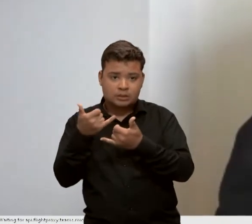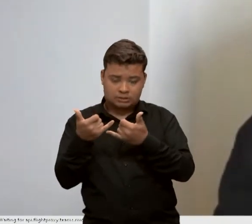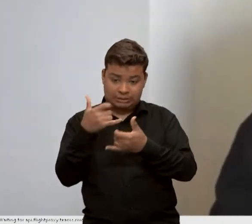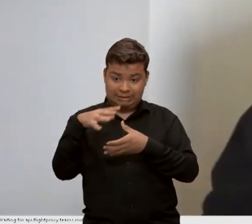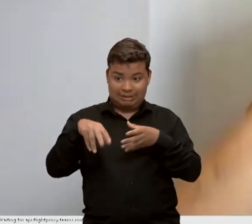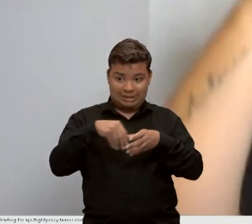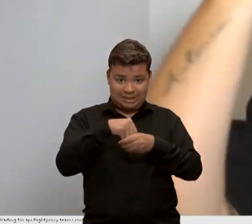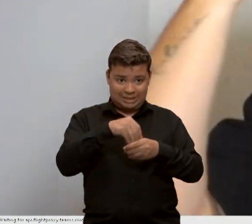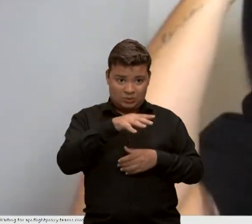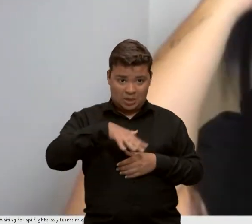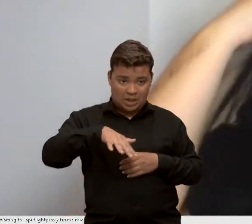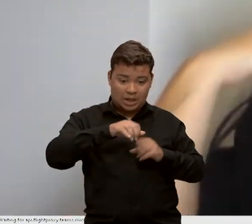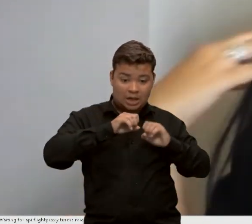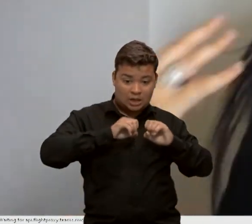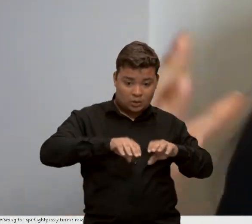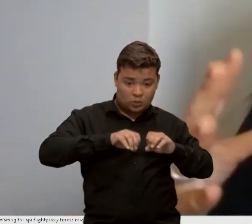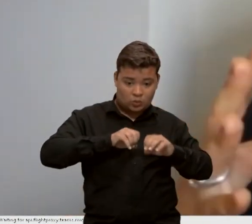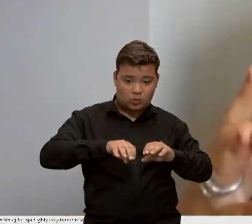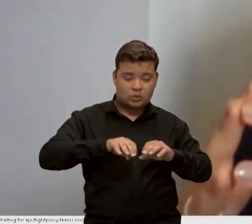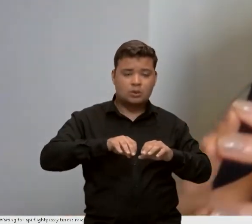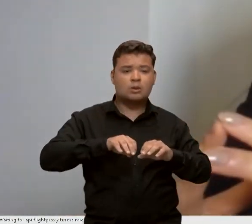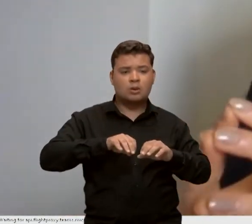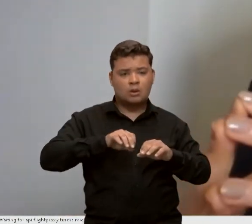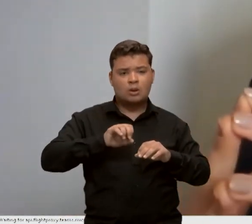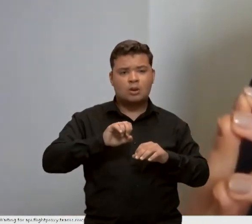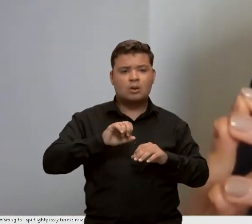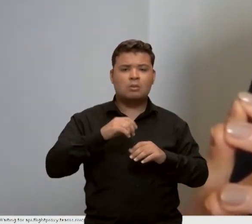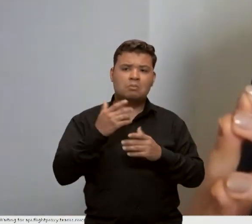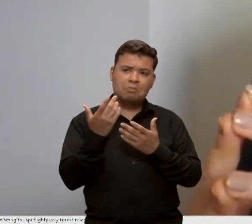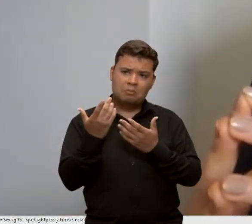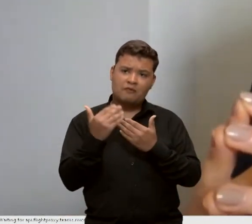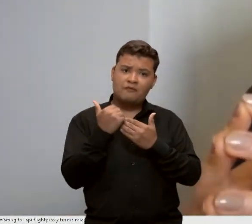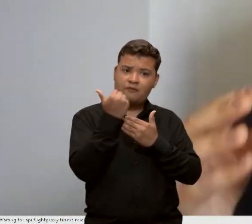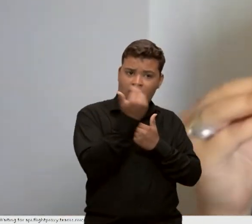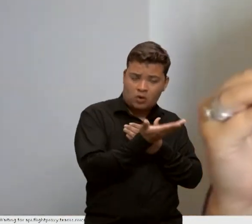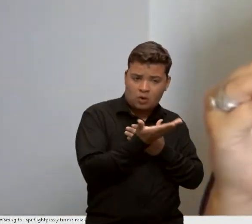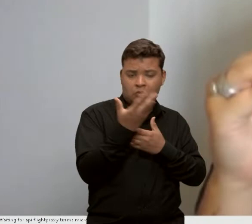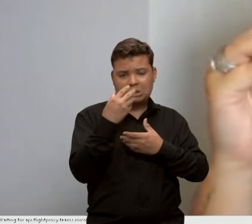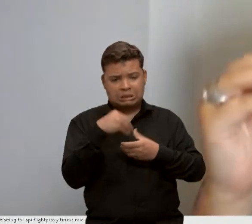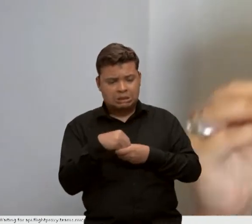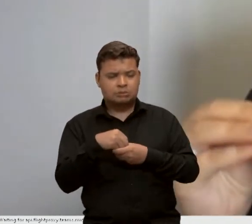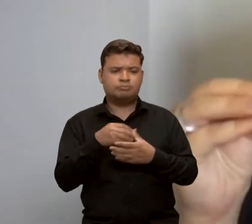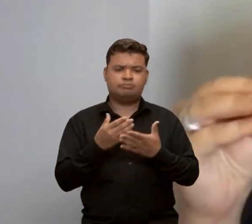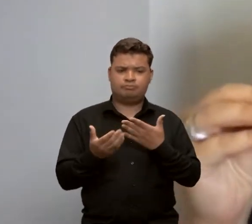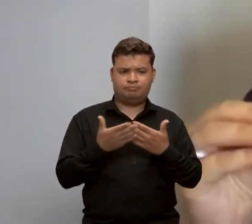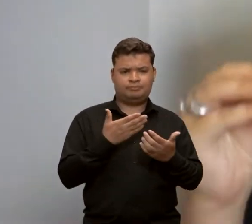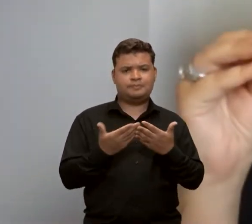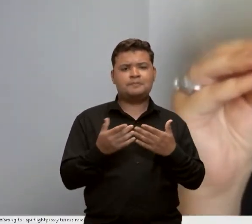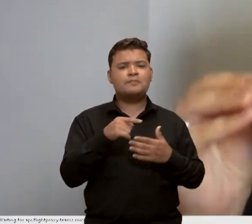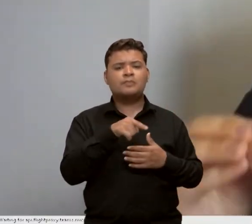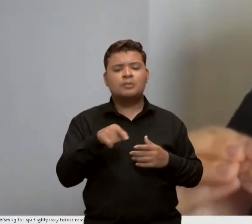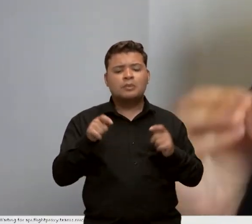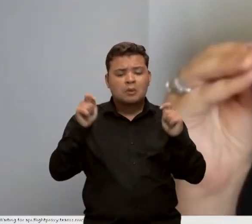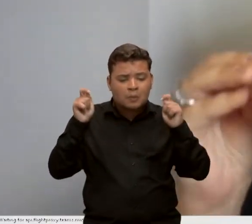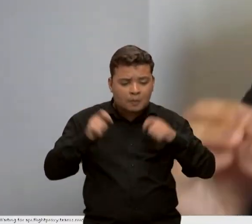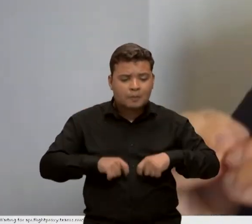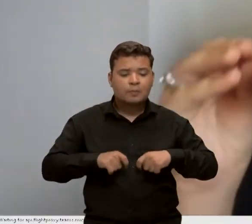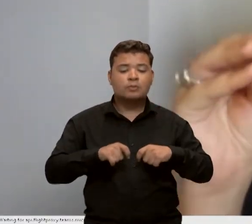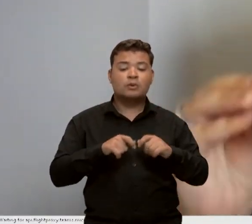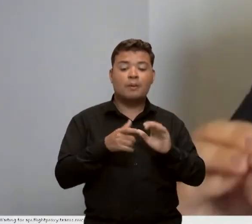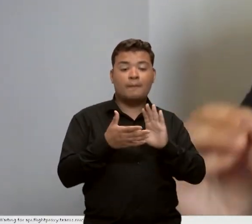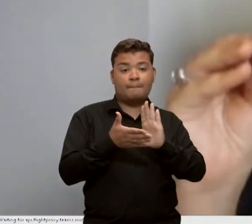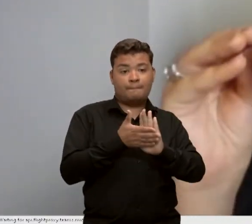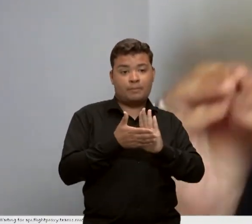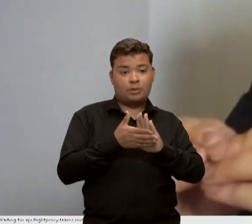educação infantil quanto no interior das instituições de educação infantil, ela também pode ser proposta